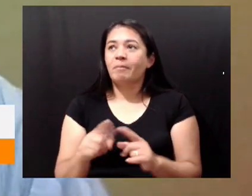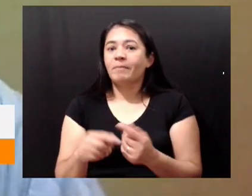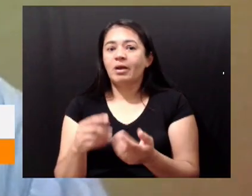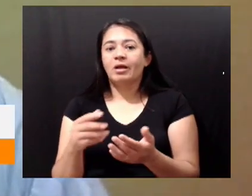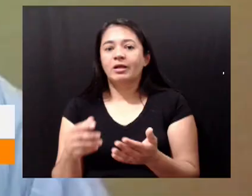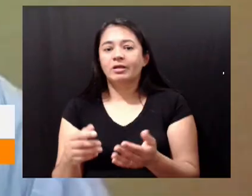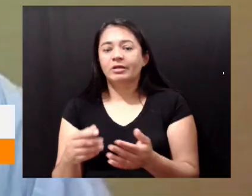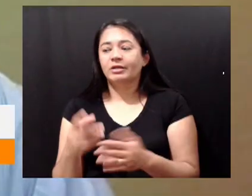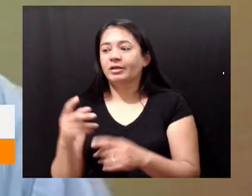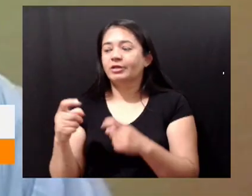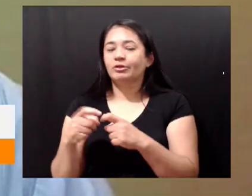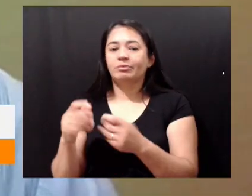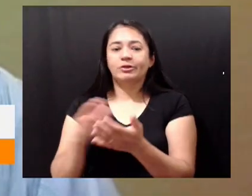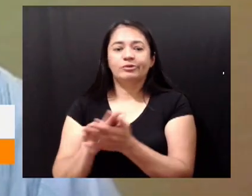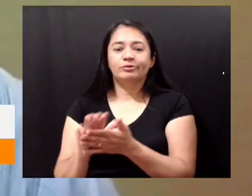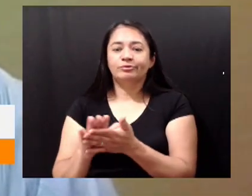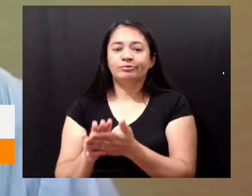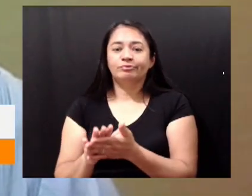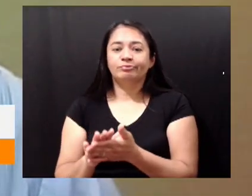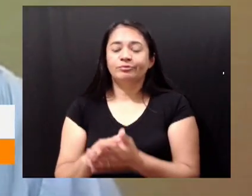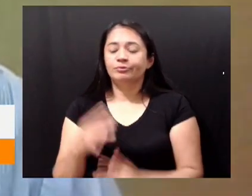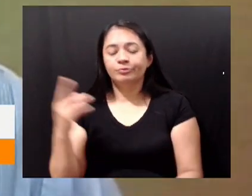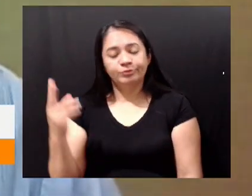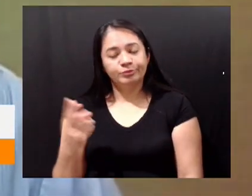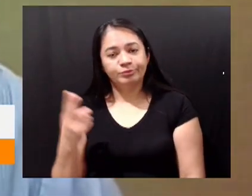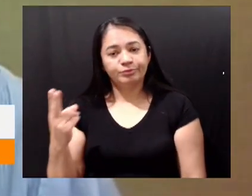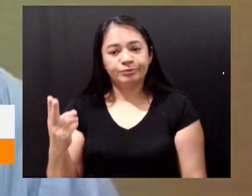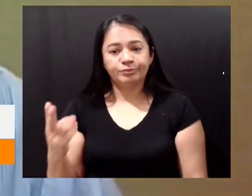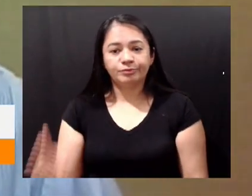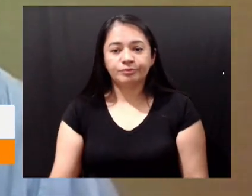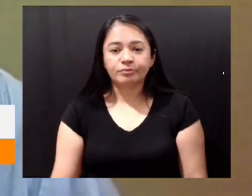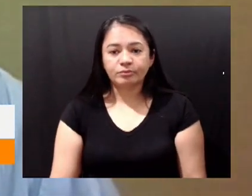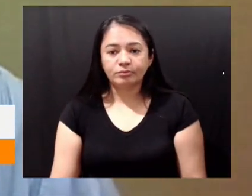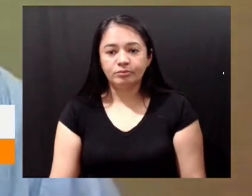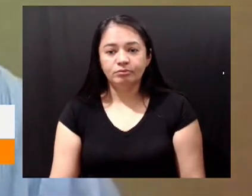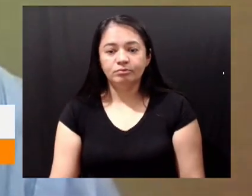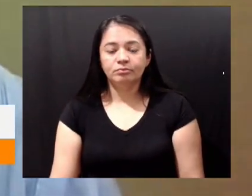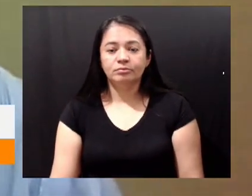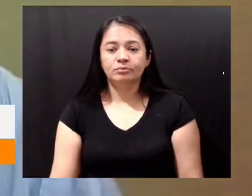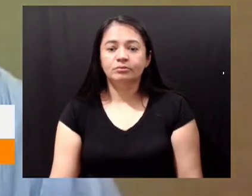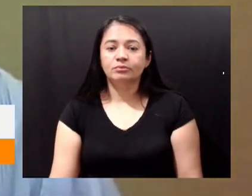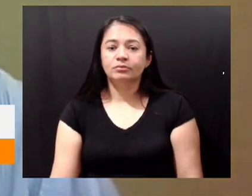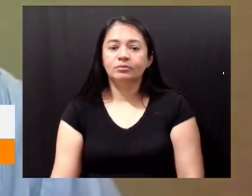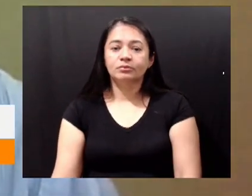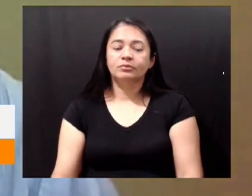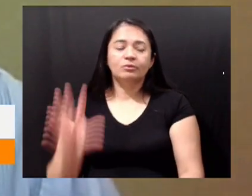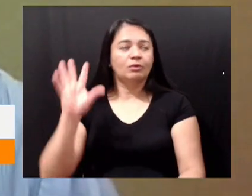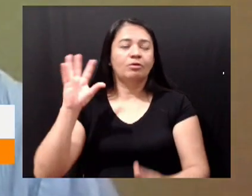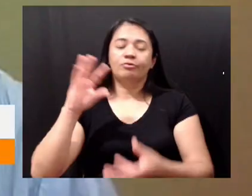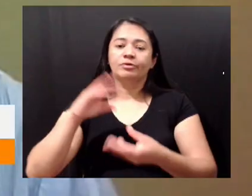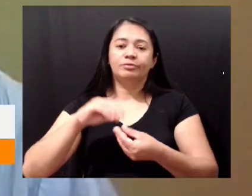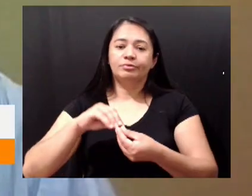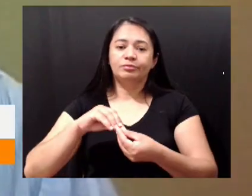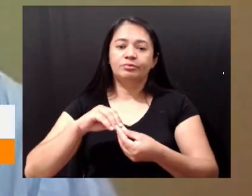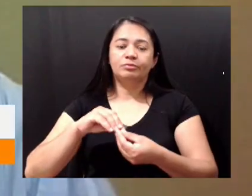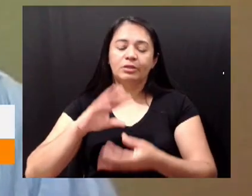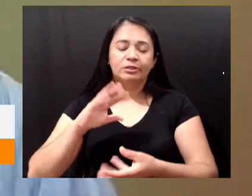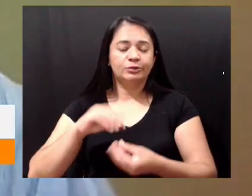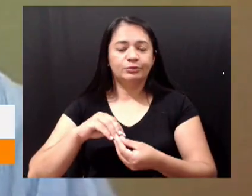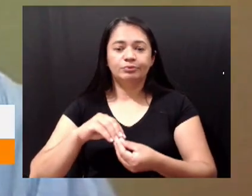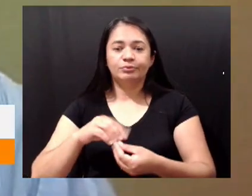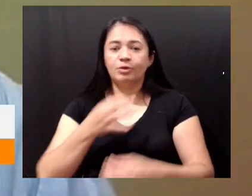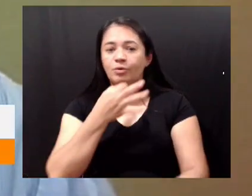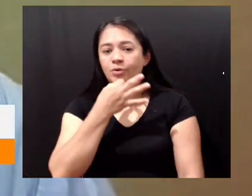profissional adequado, né? Enfim, e é isso, eu acho que busquem